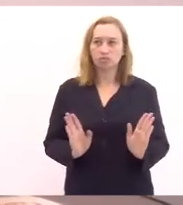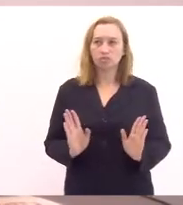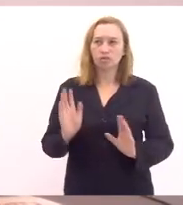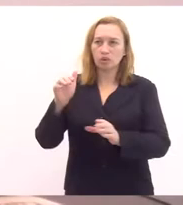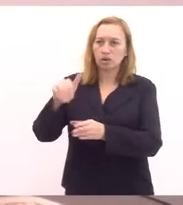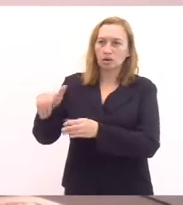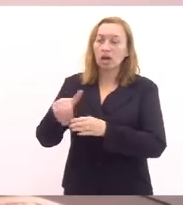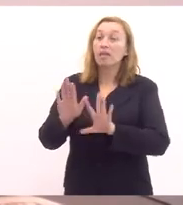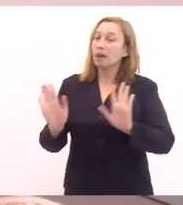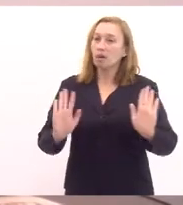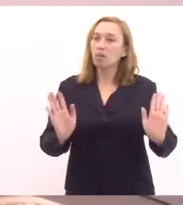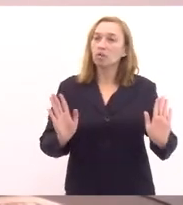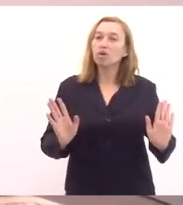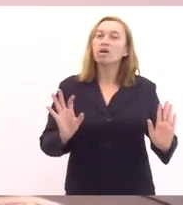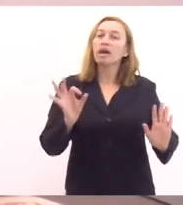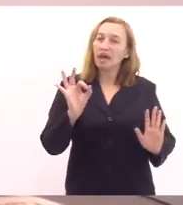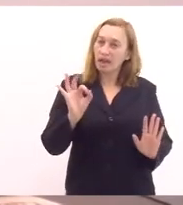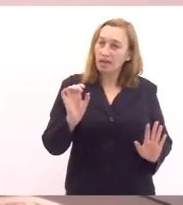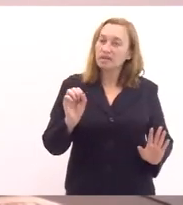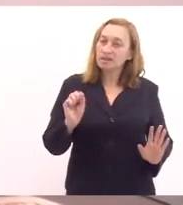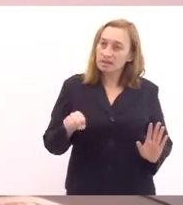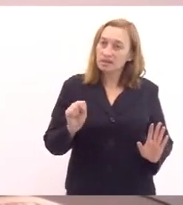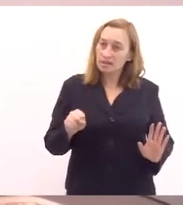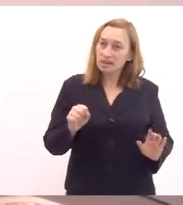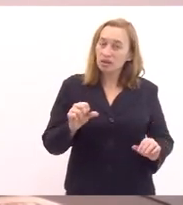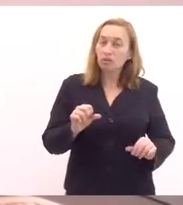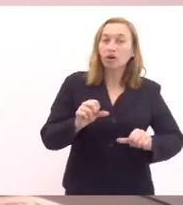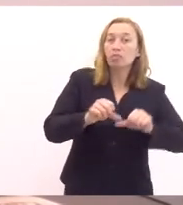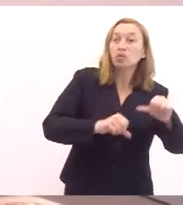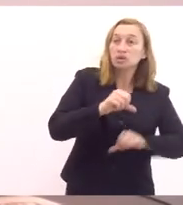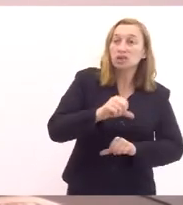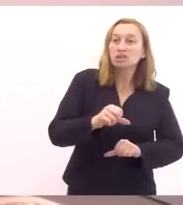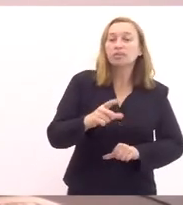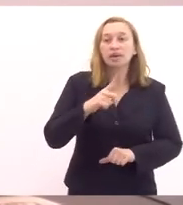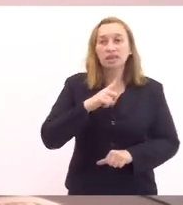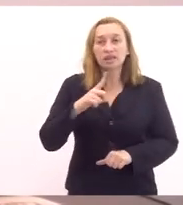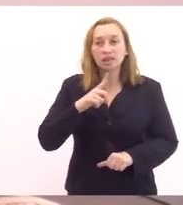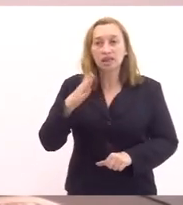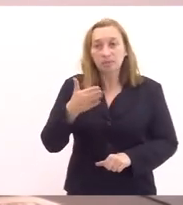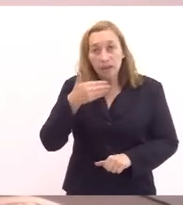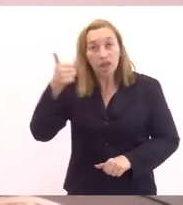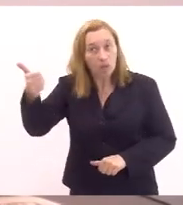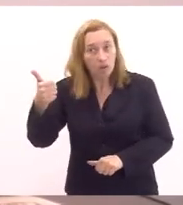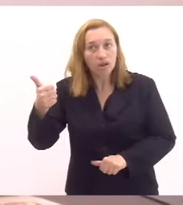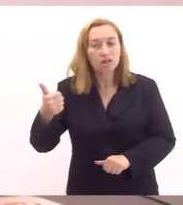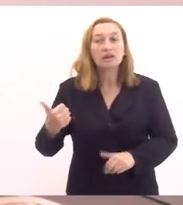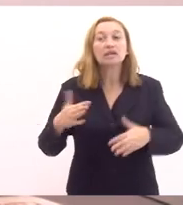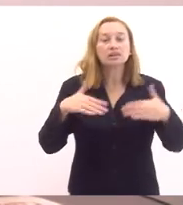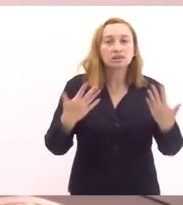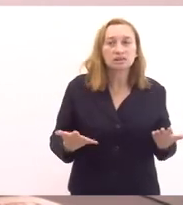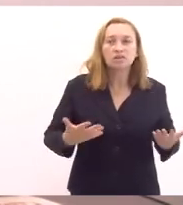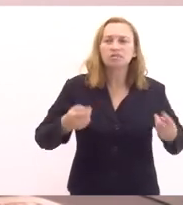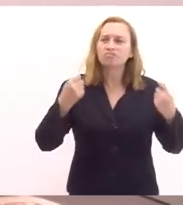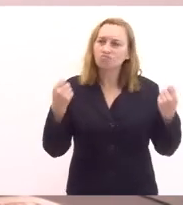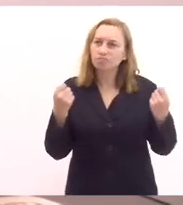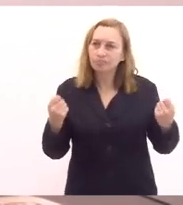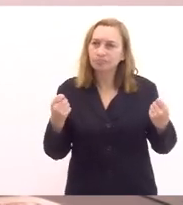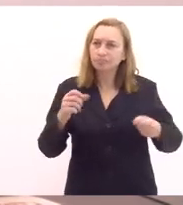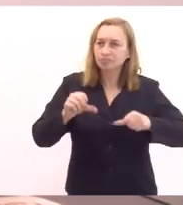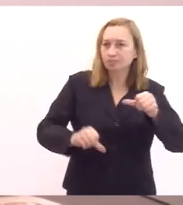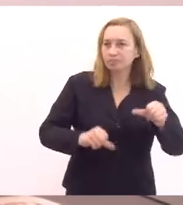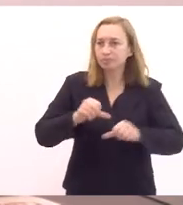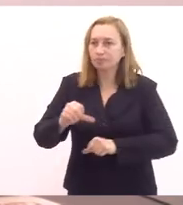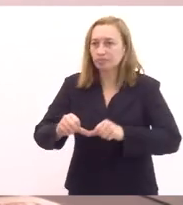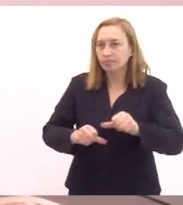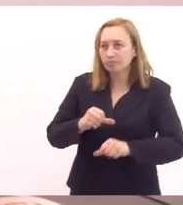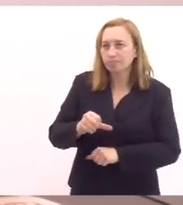candidatura a questão é que é necessário uma alternância para que a gente tem alguma chance de melhor então a gente espera aqui com essa alternância